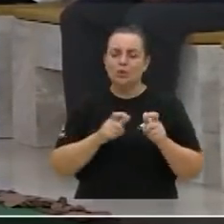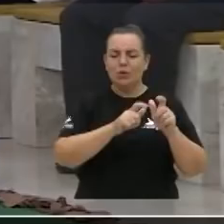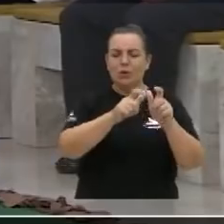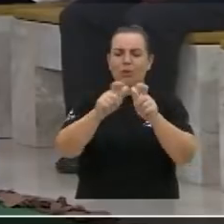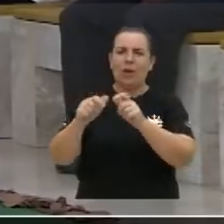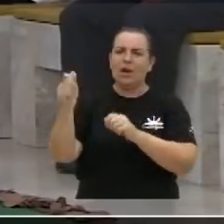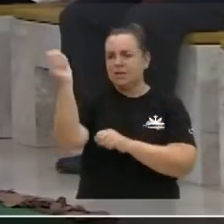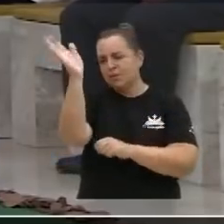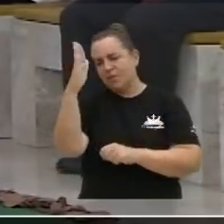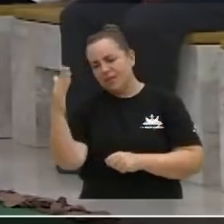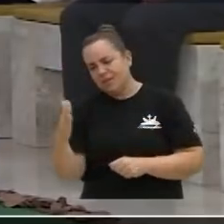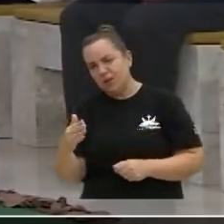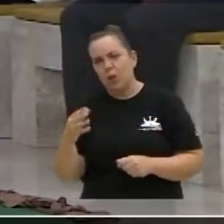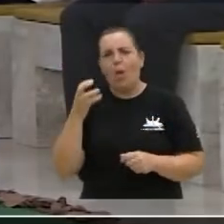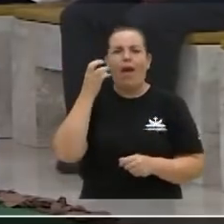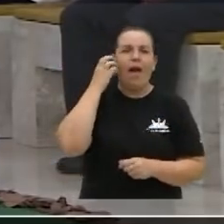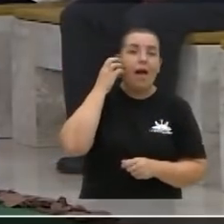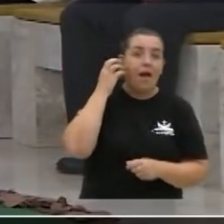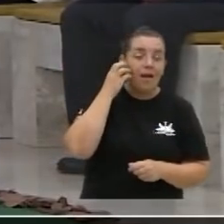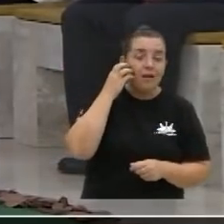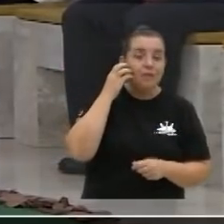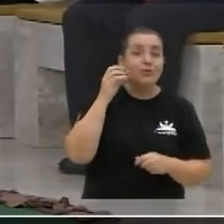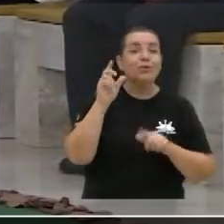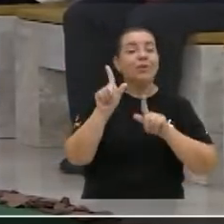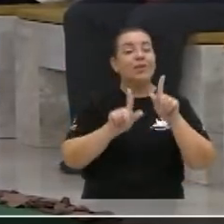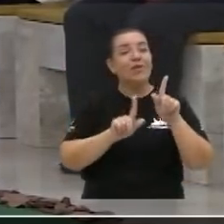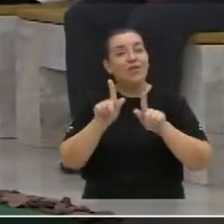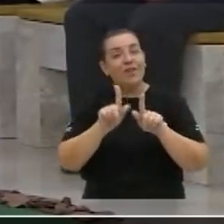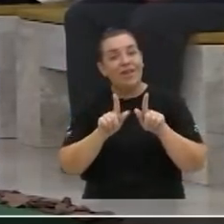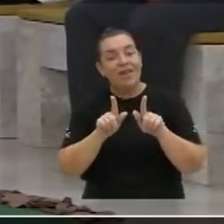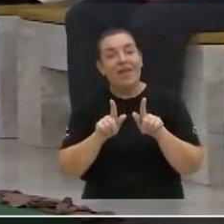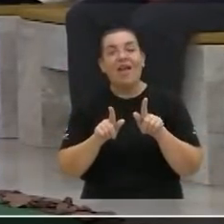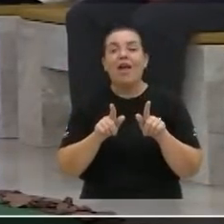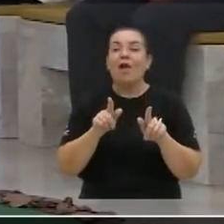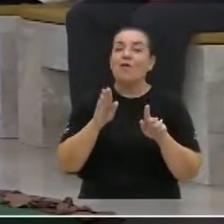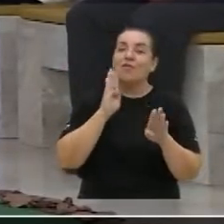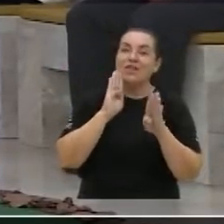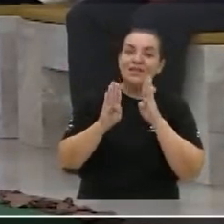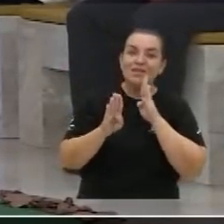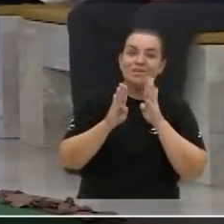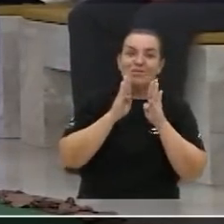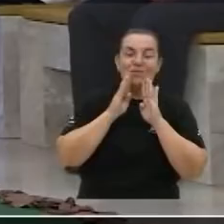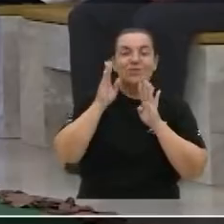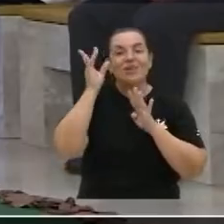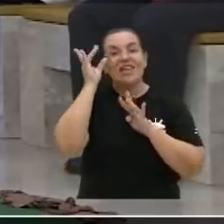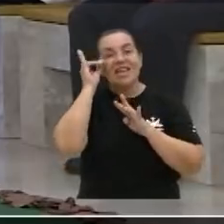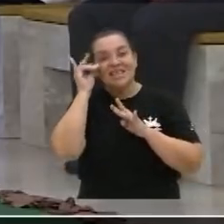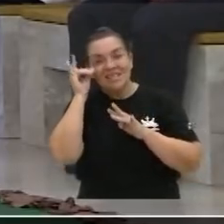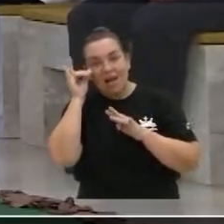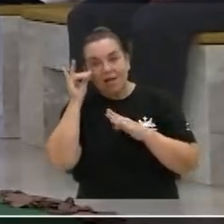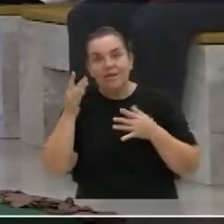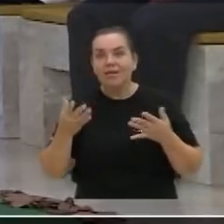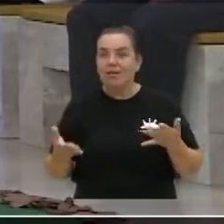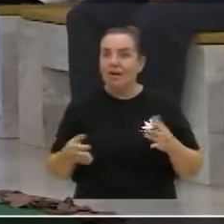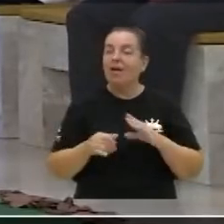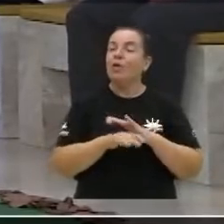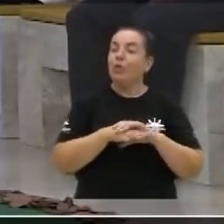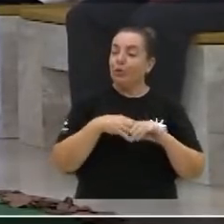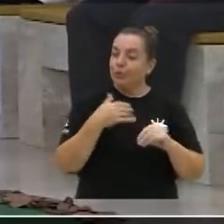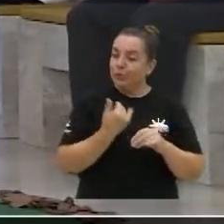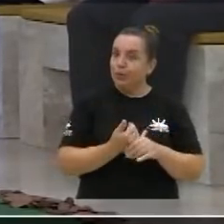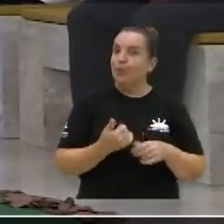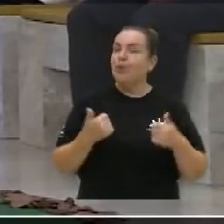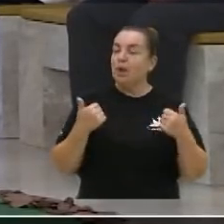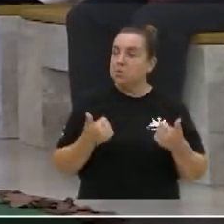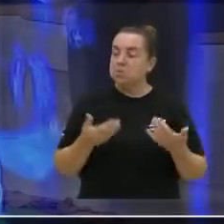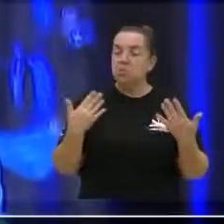pelo rádio, pela TV, pelas redes sociais. Este santuário que tem por título Nossa Senhora de